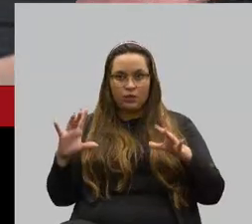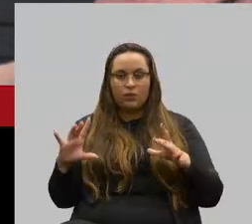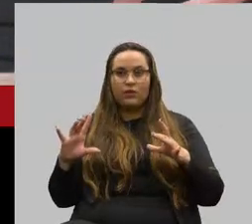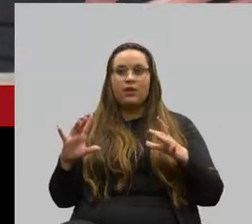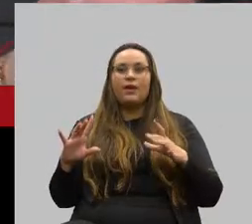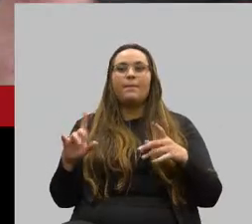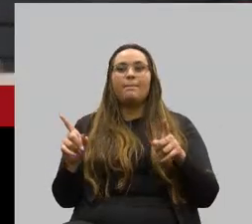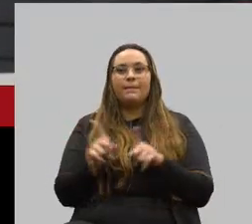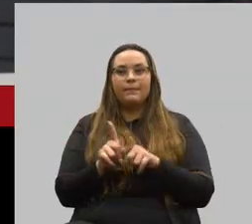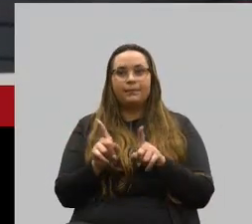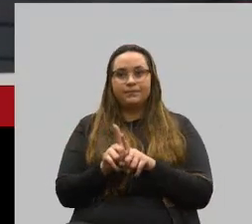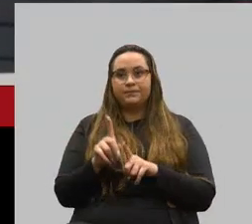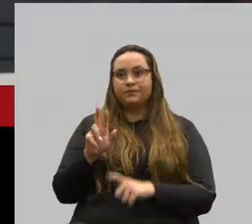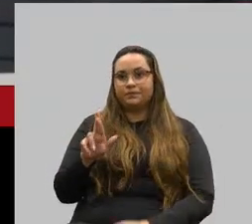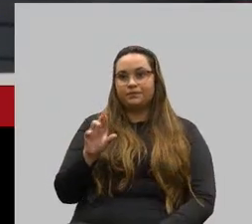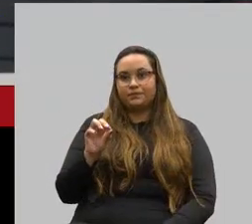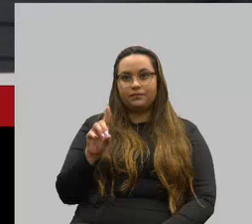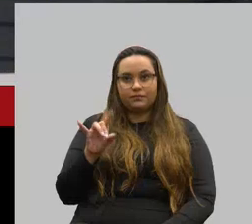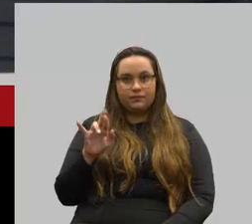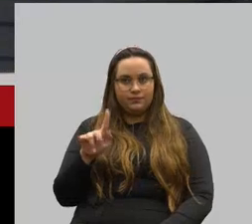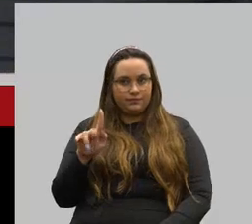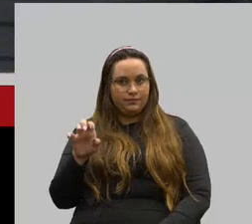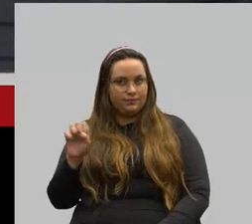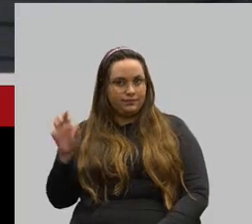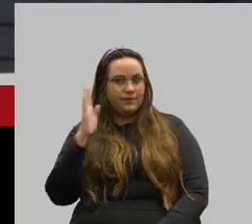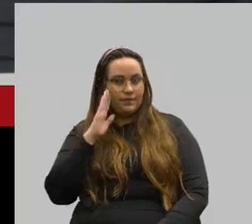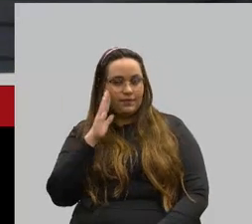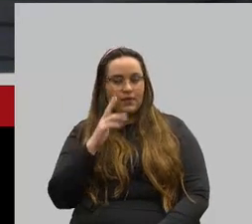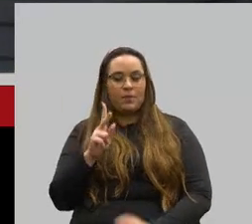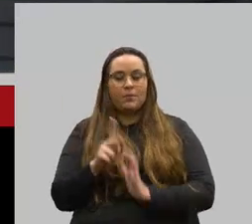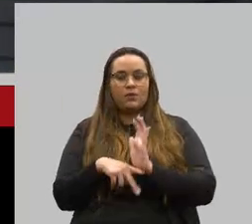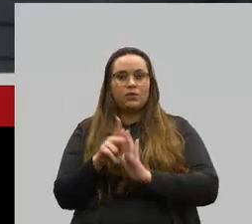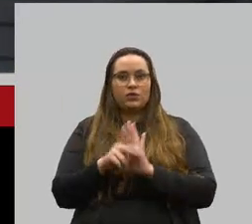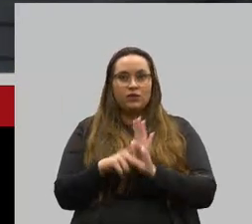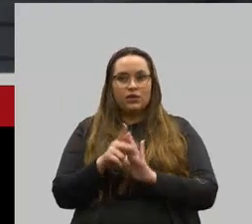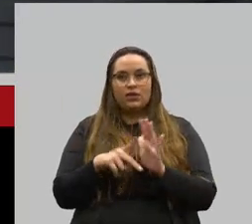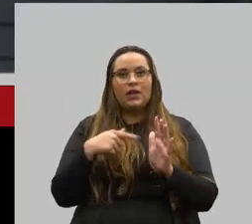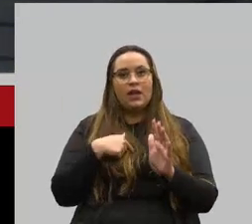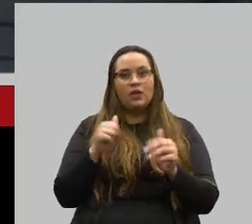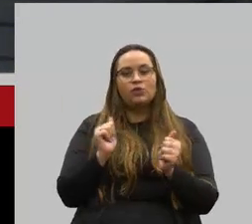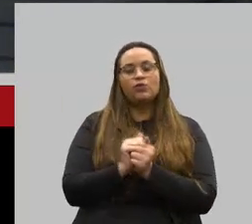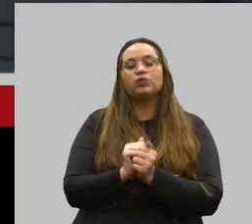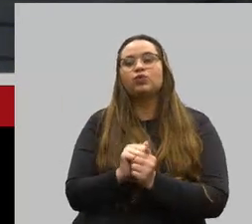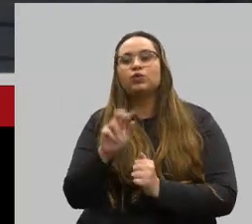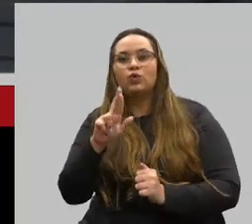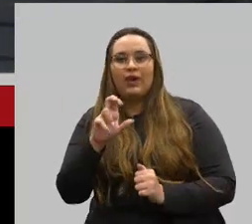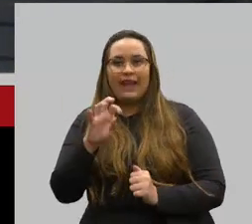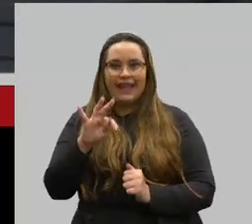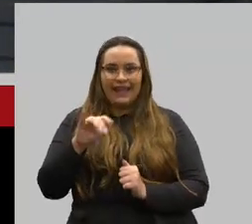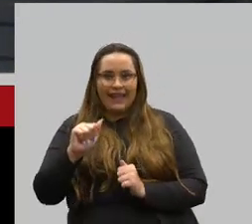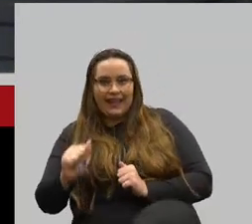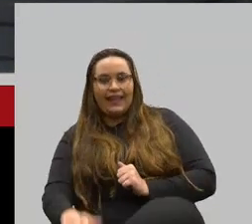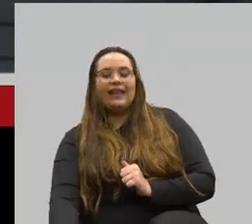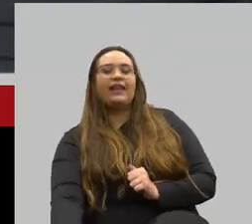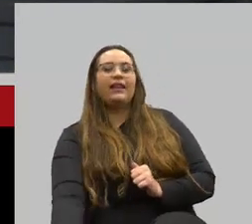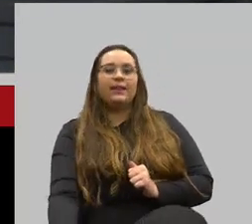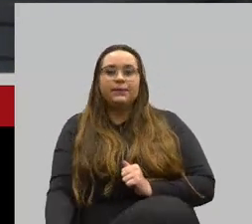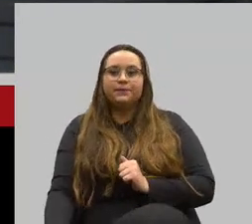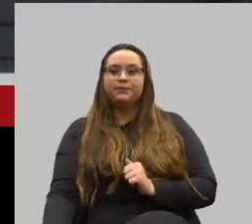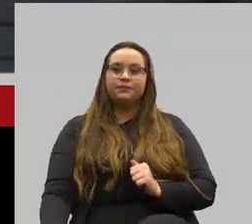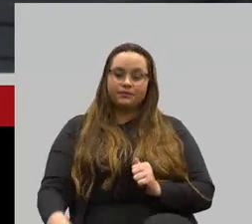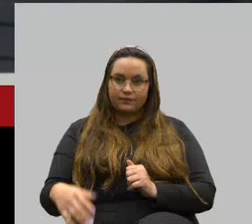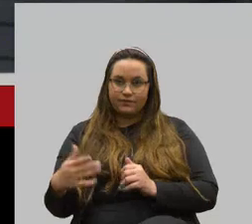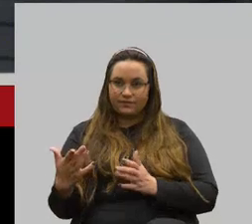sargento Rodrigues sabe bem disso né é um projeto que eu trabalhei nele eu e Dra Rita eh Desde o ano de